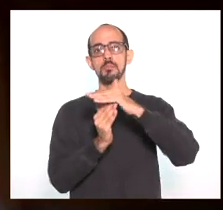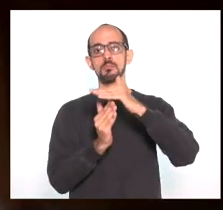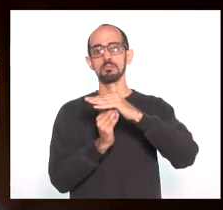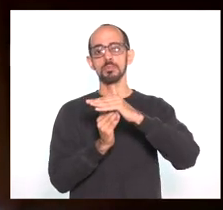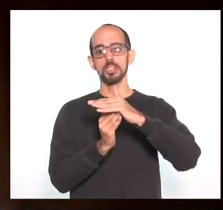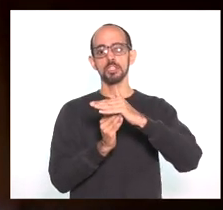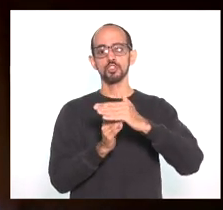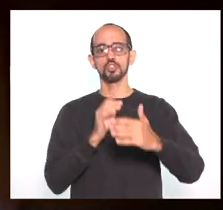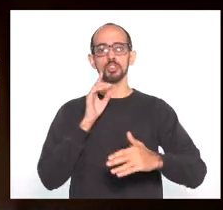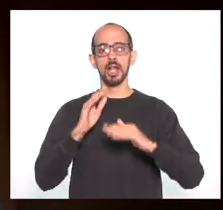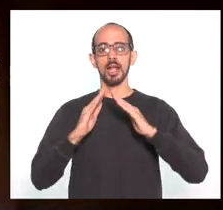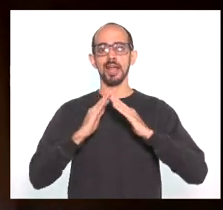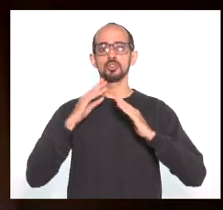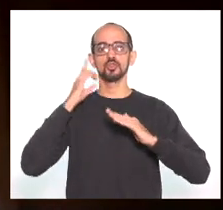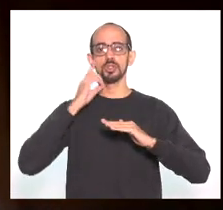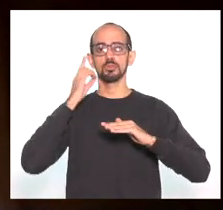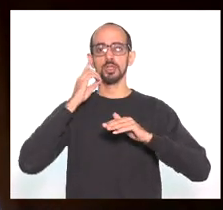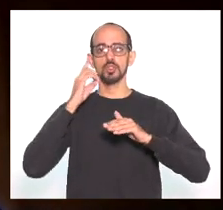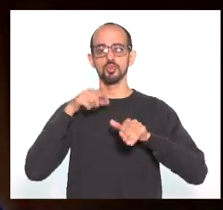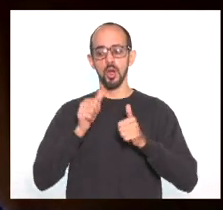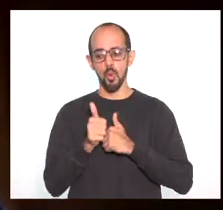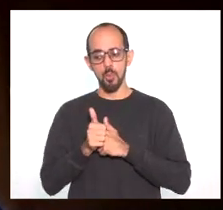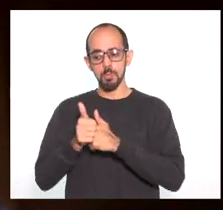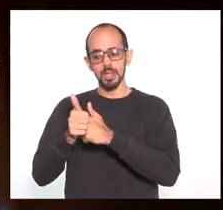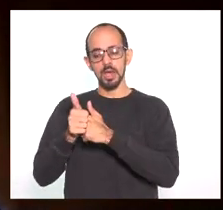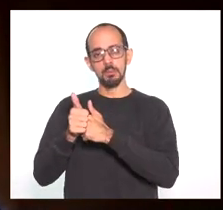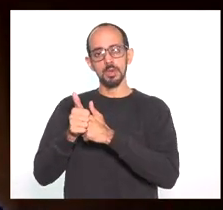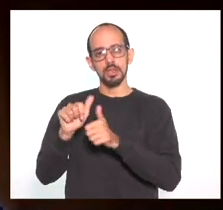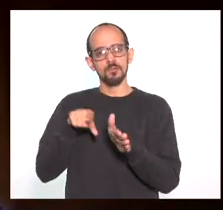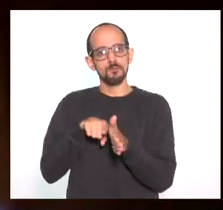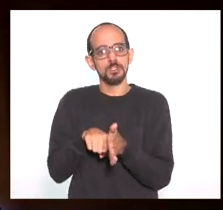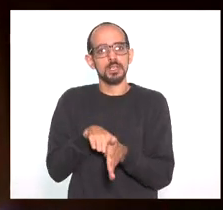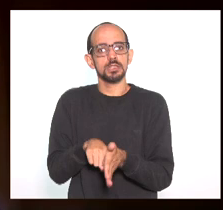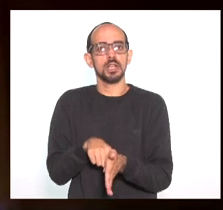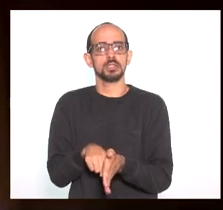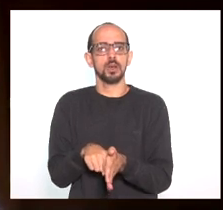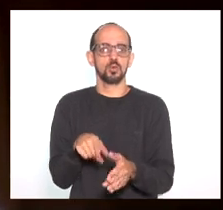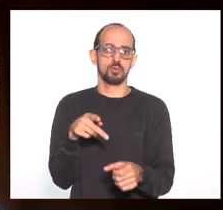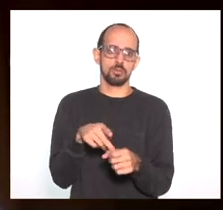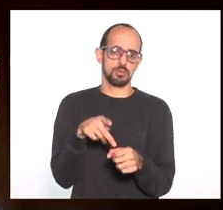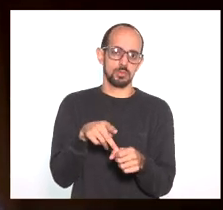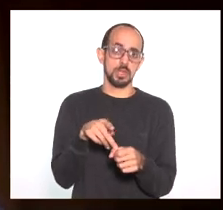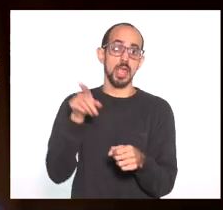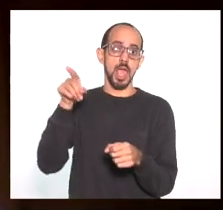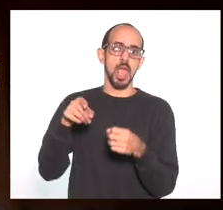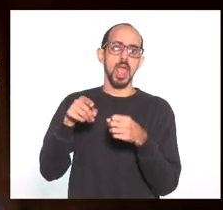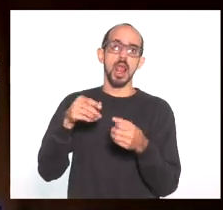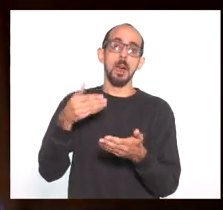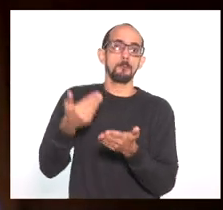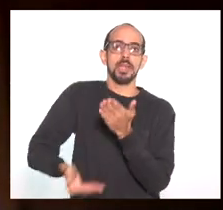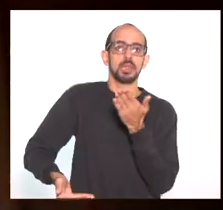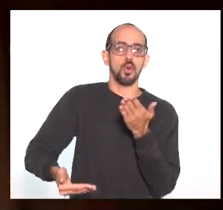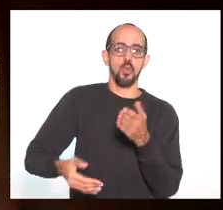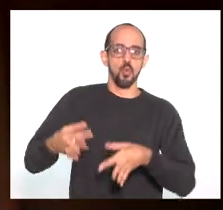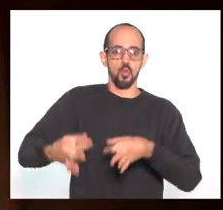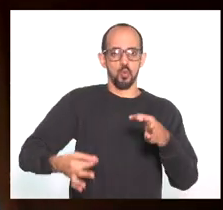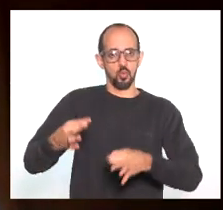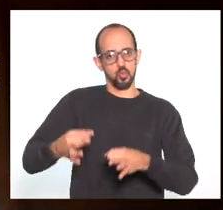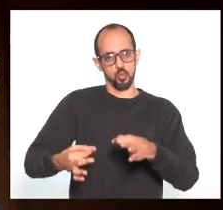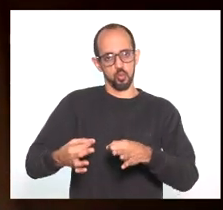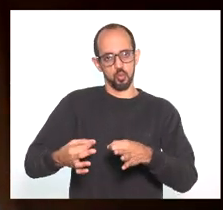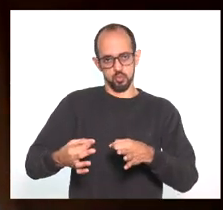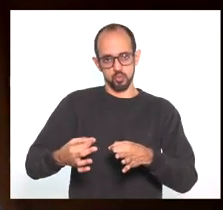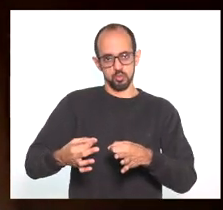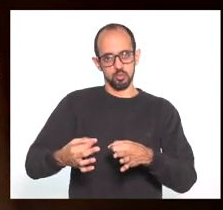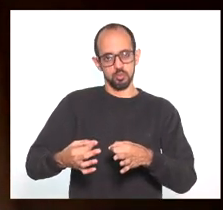na fiscalização das receitas oriundas do petróleo. E ela perdeu na Justiça, perdeu no Supremo. Então, só queria